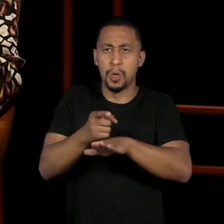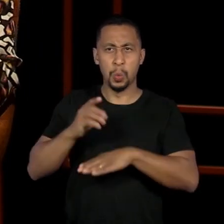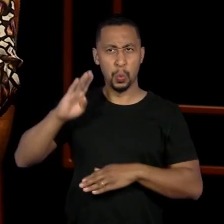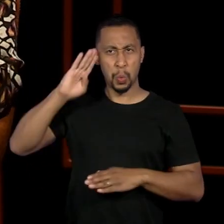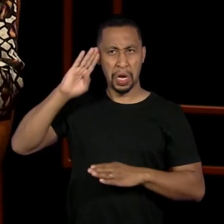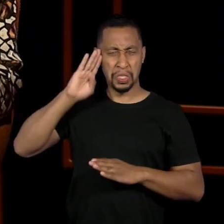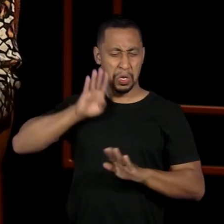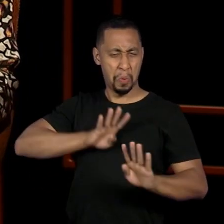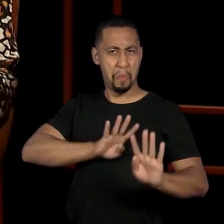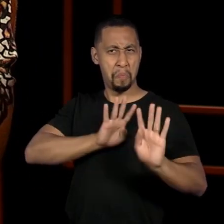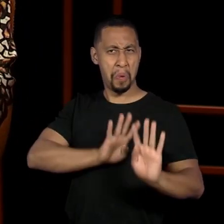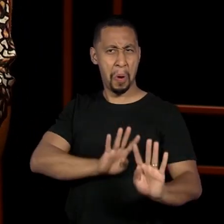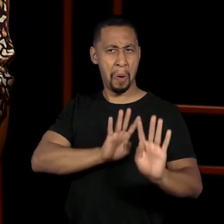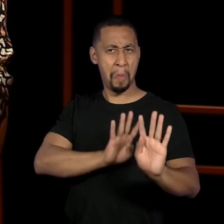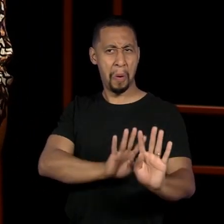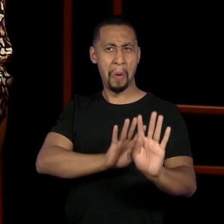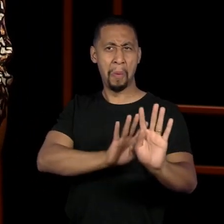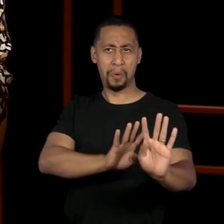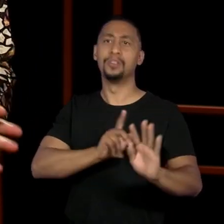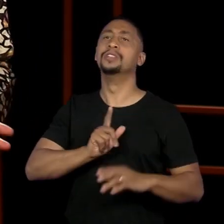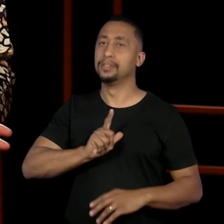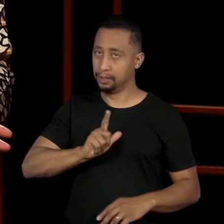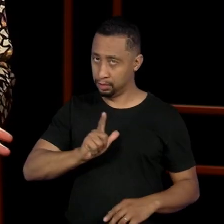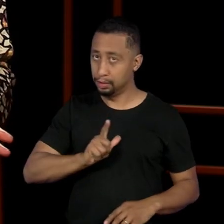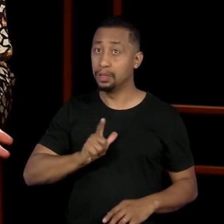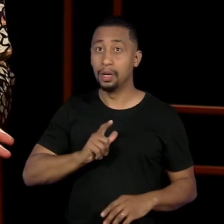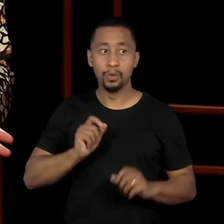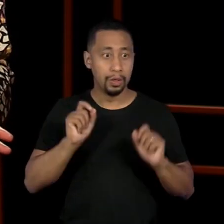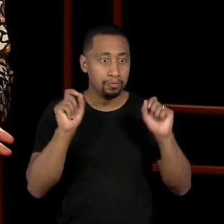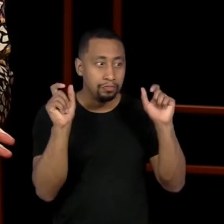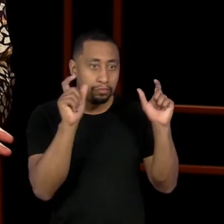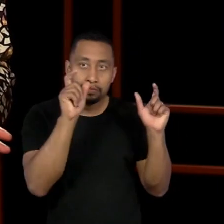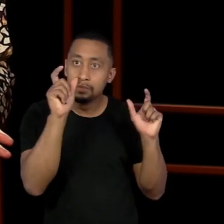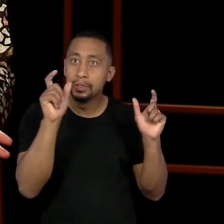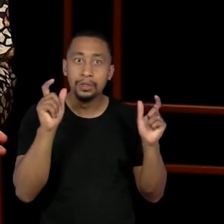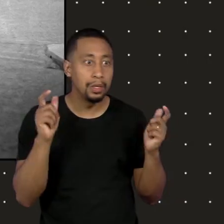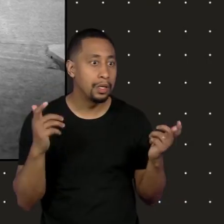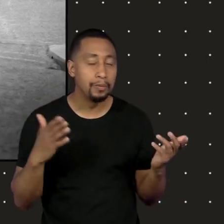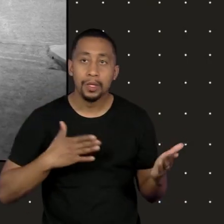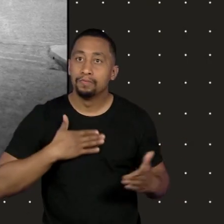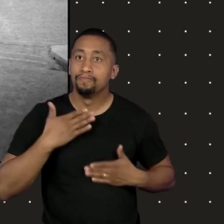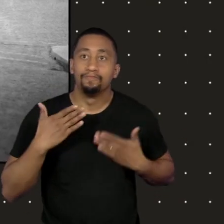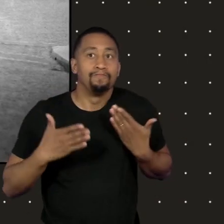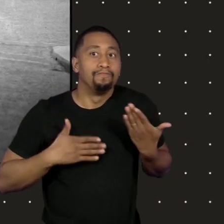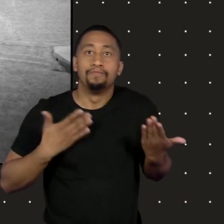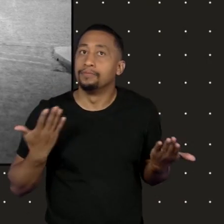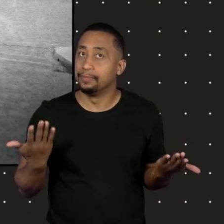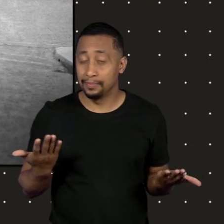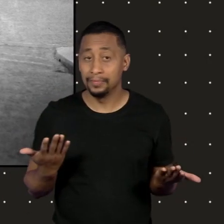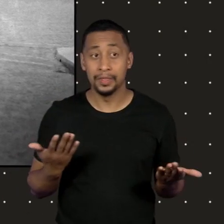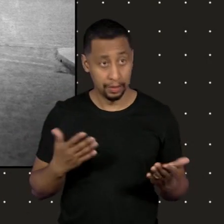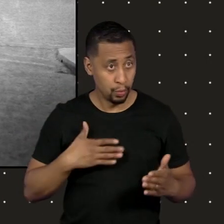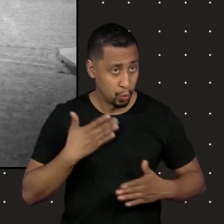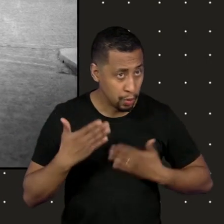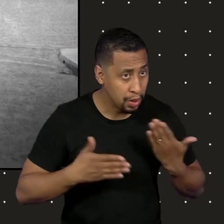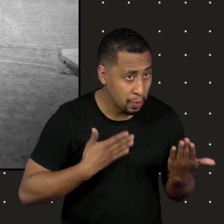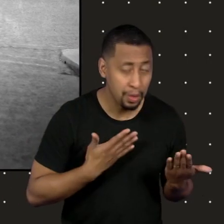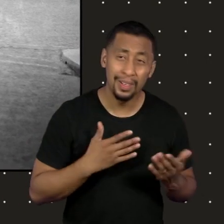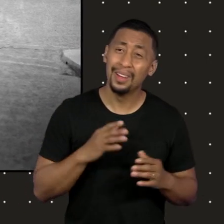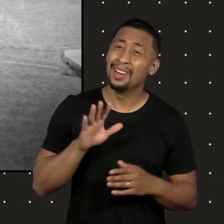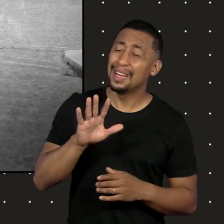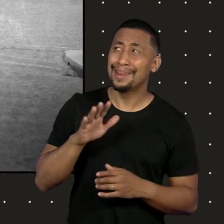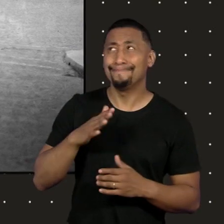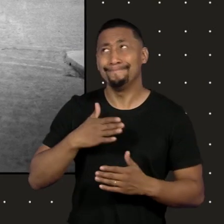o exército na rua, né? Para nós era uma coisa assim... Assustadora. Assustadora e ao mesmo